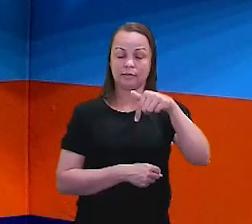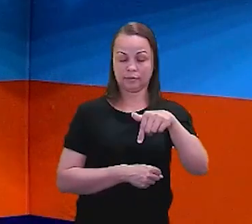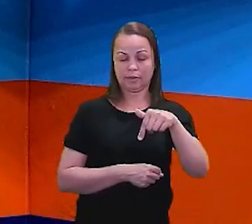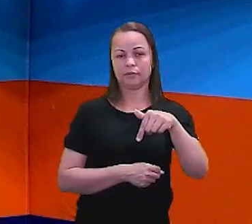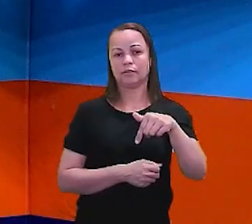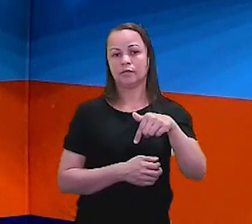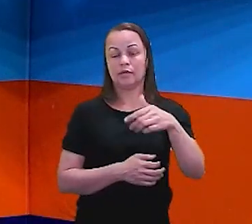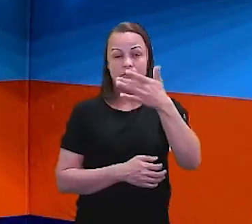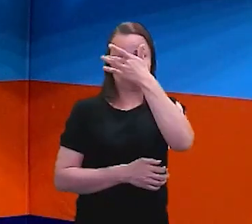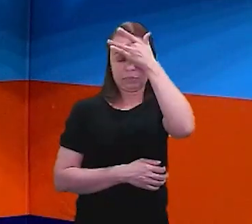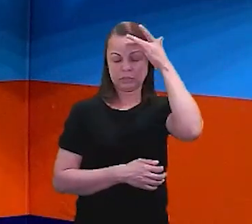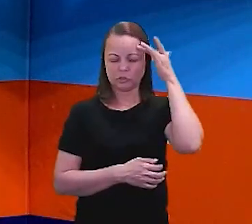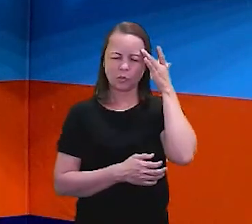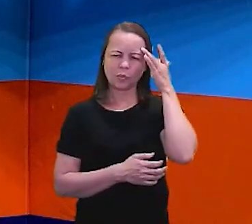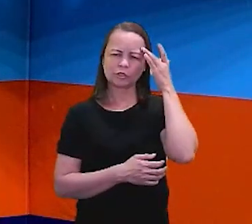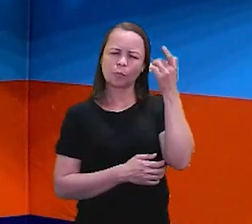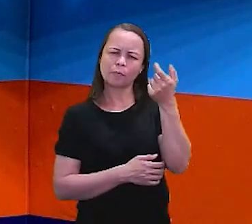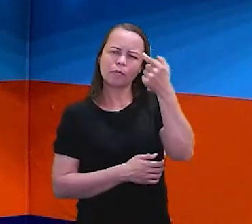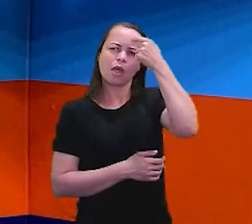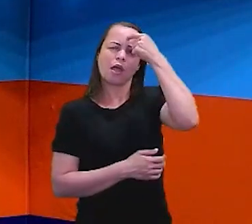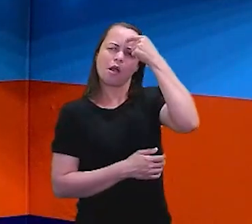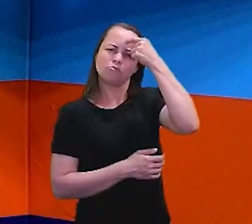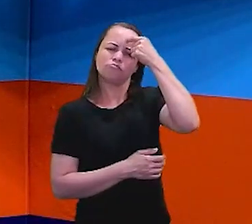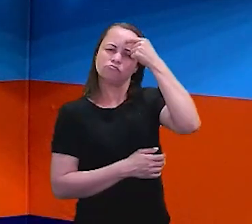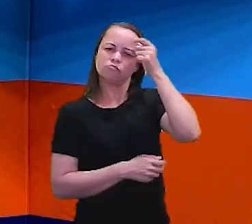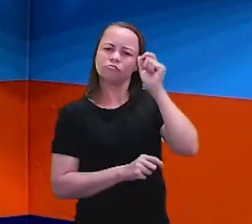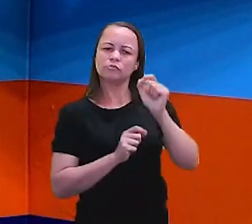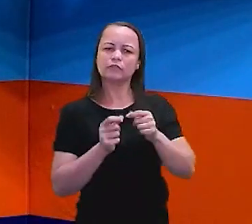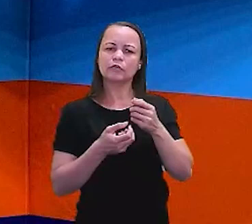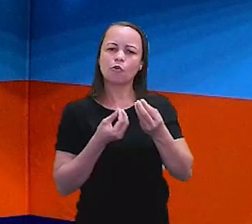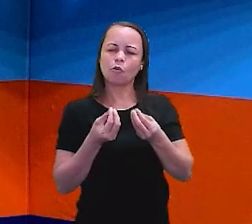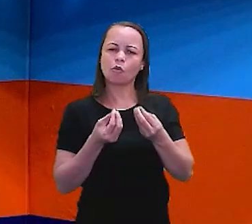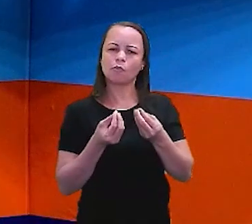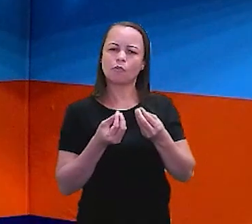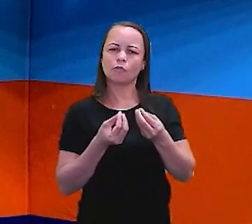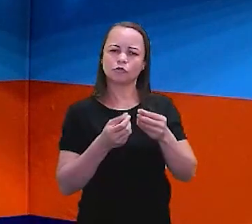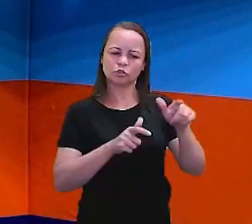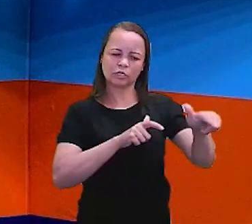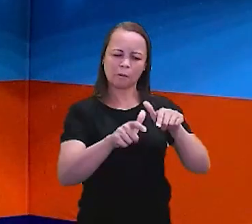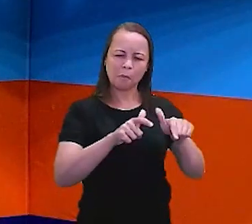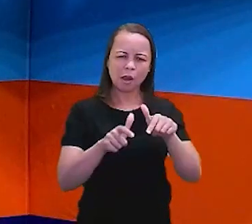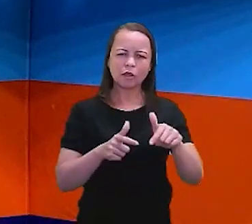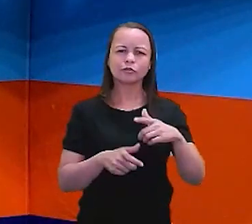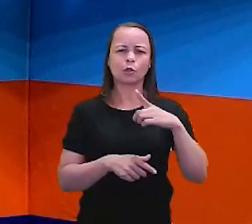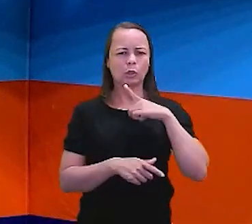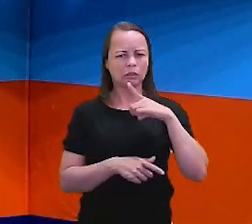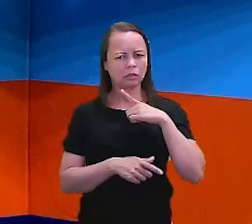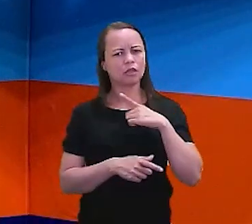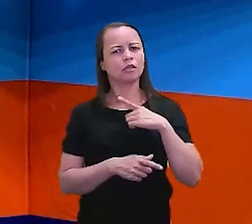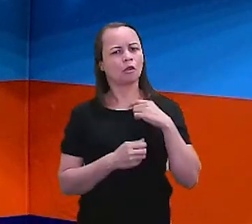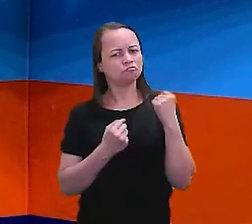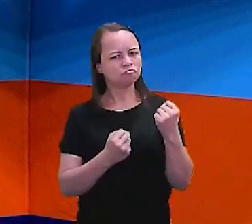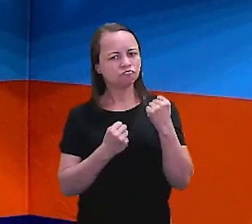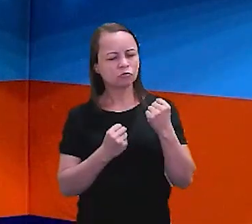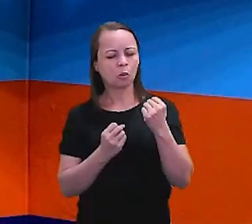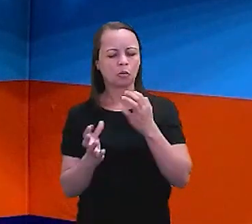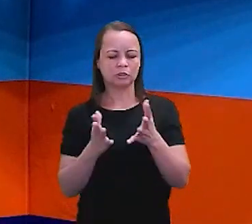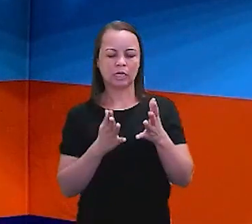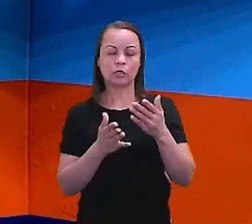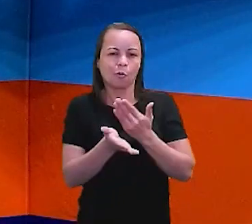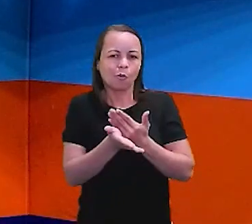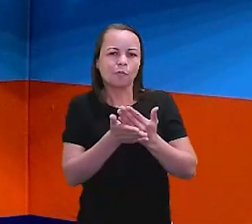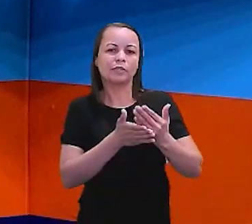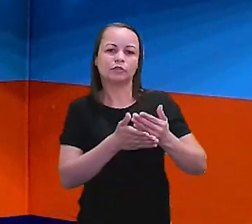1917, as pessoas começaram a ter consciência da força que o trabalhador podia ter. E assim começou a primeira greve geral